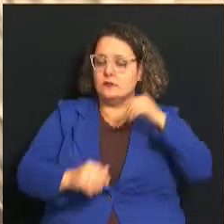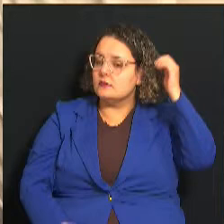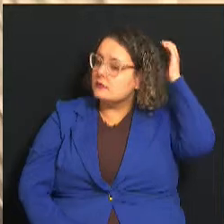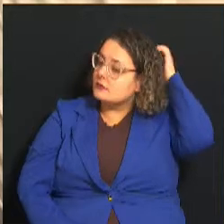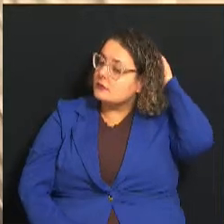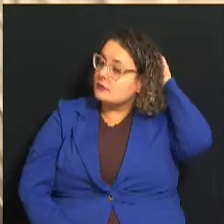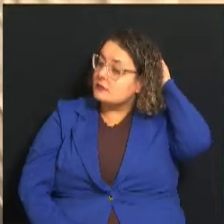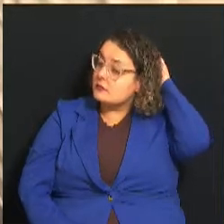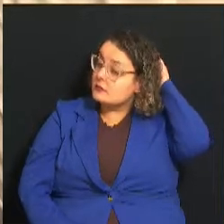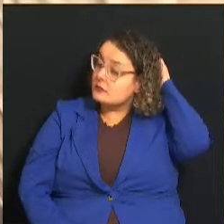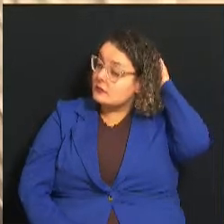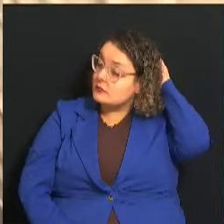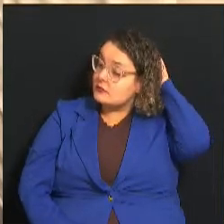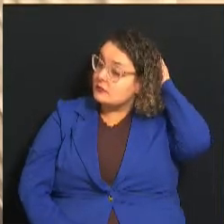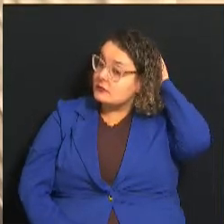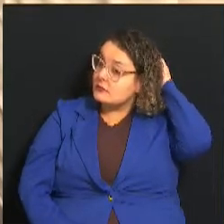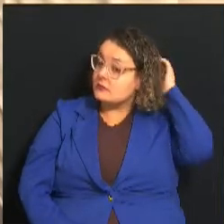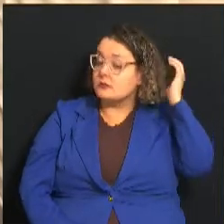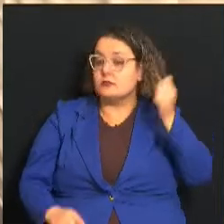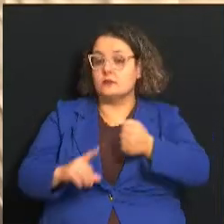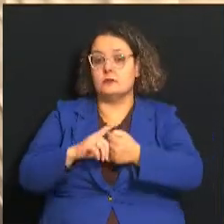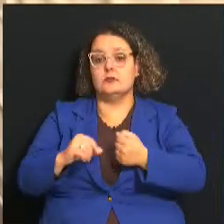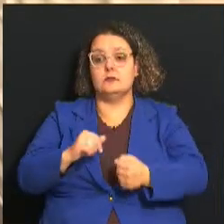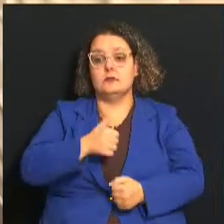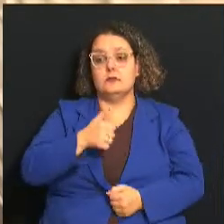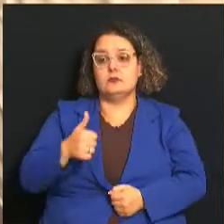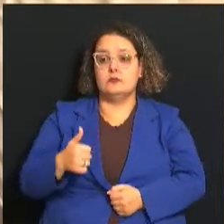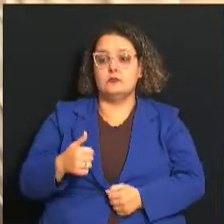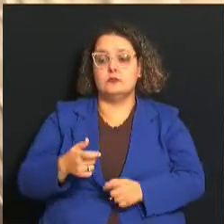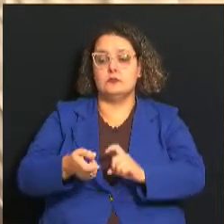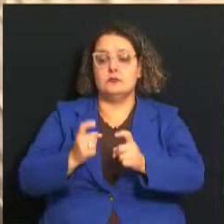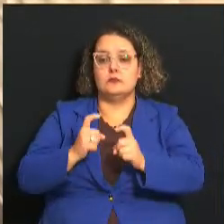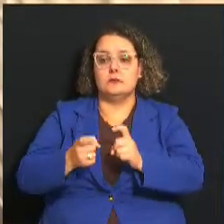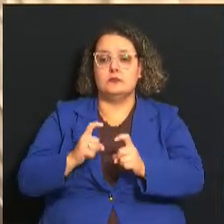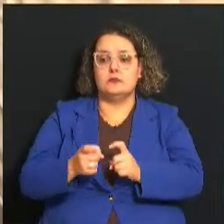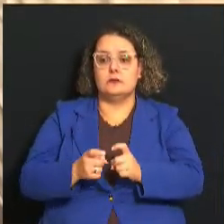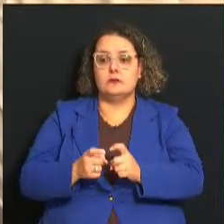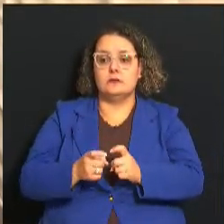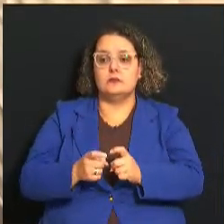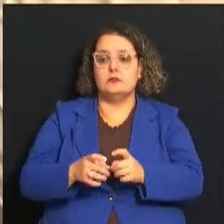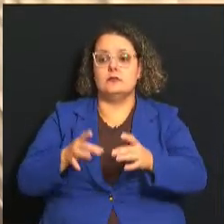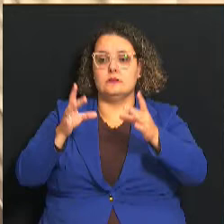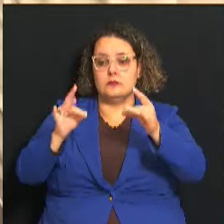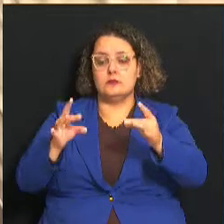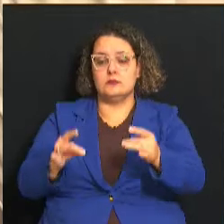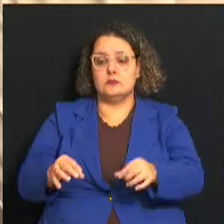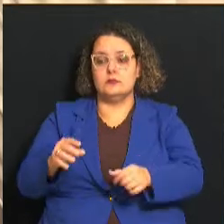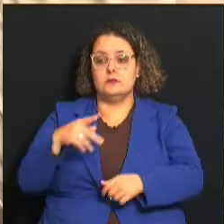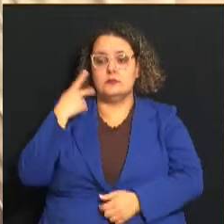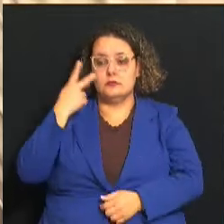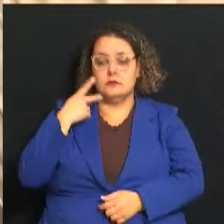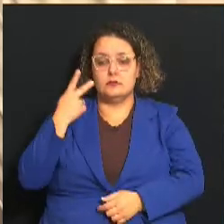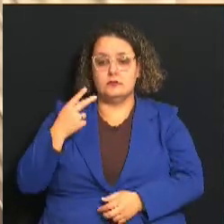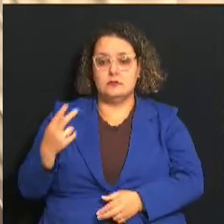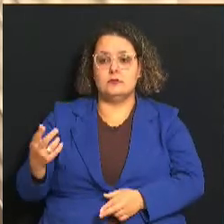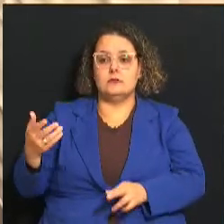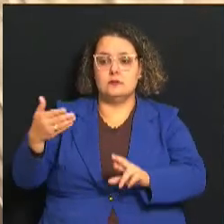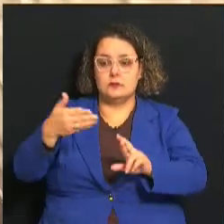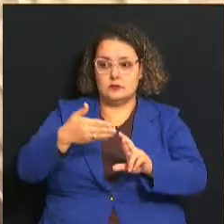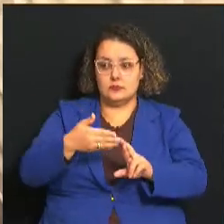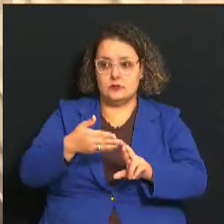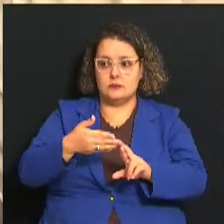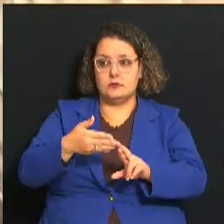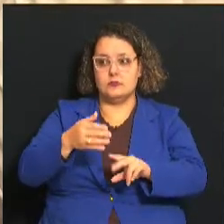Artigo 11. As reuniões plenárias da frente serão compostas pelos vereadores e representantes da sociedade